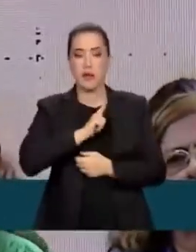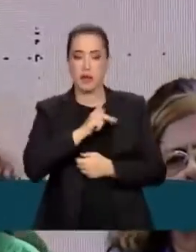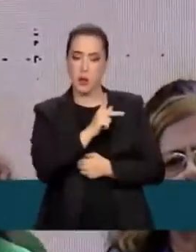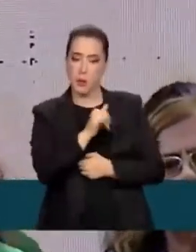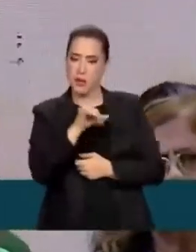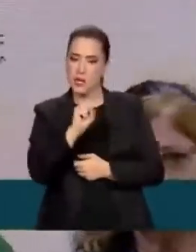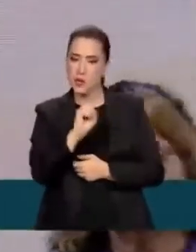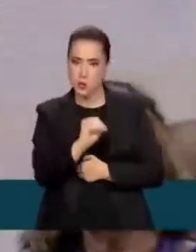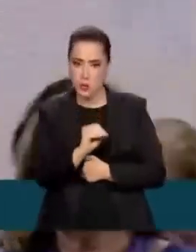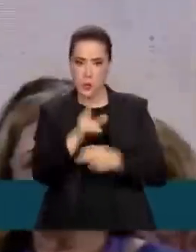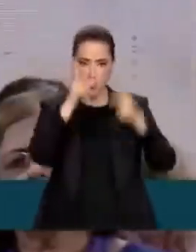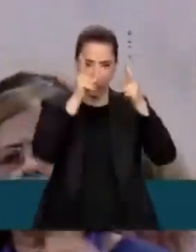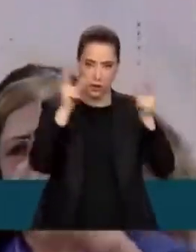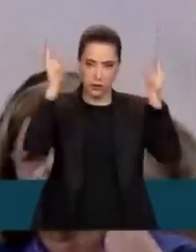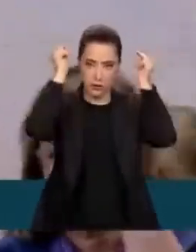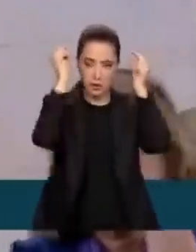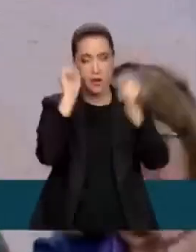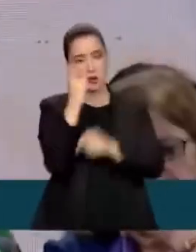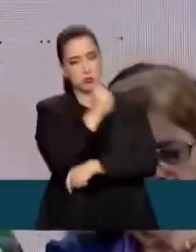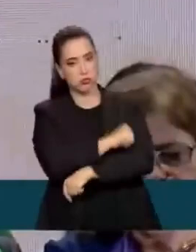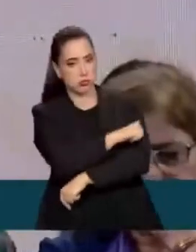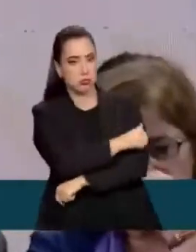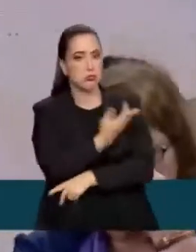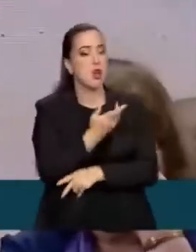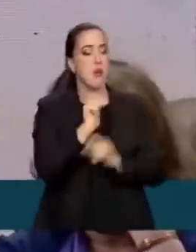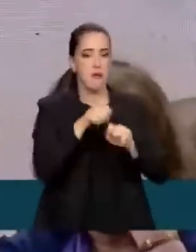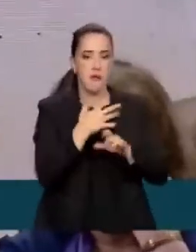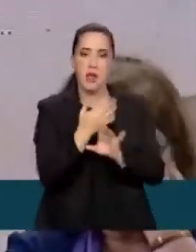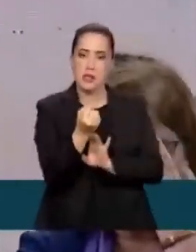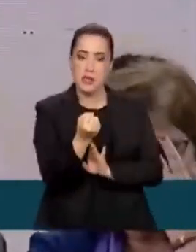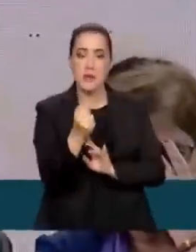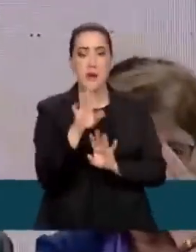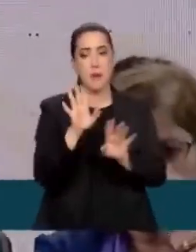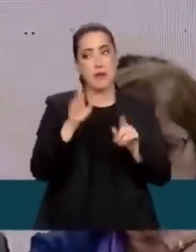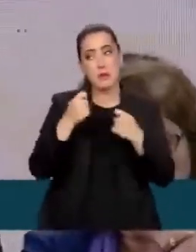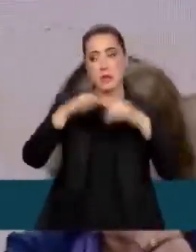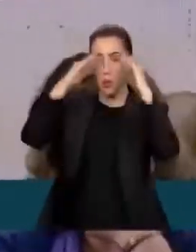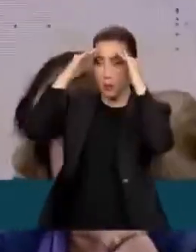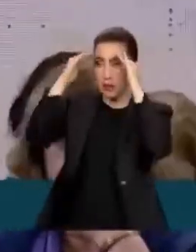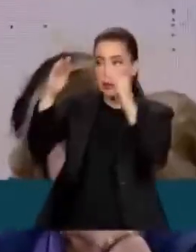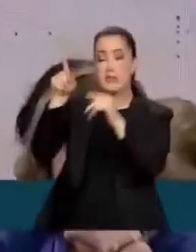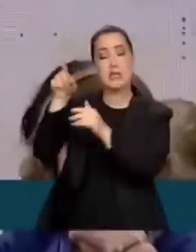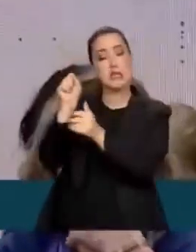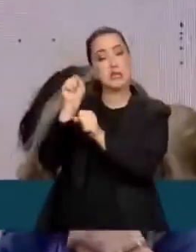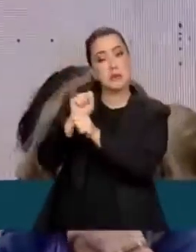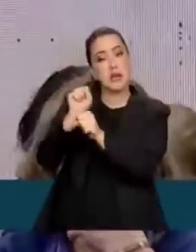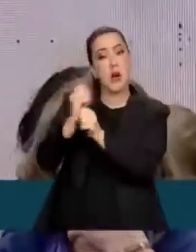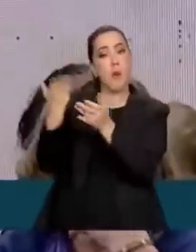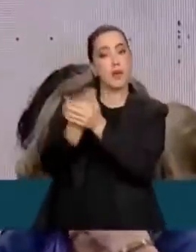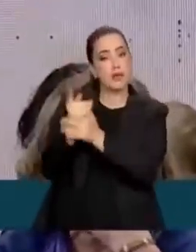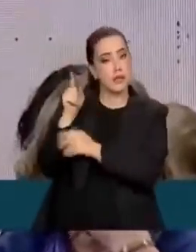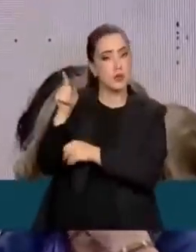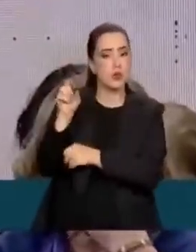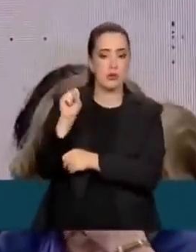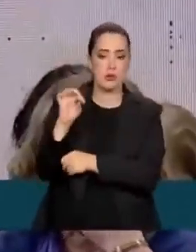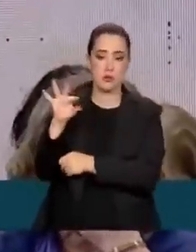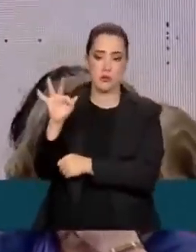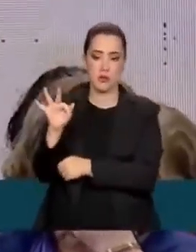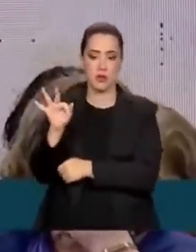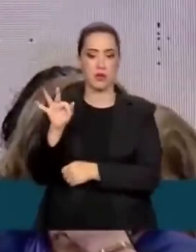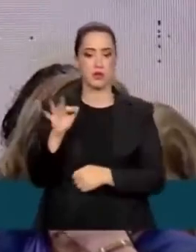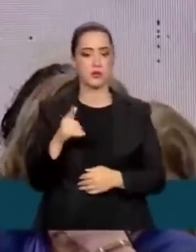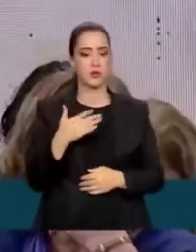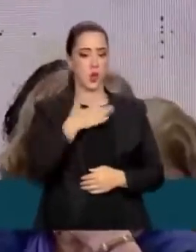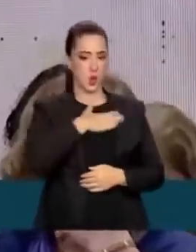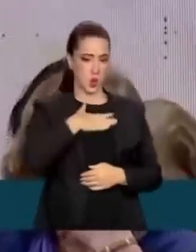certo. É apenas a gente cumprir aquilo que está nas regras constitucionais. Gostou?